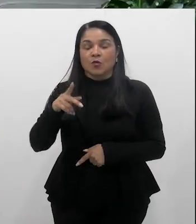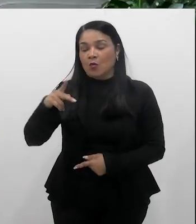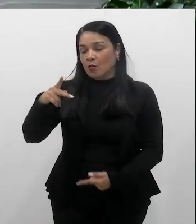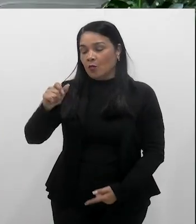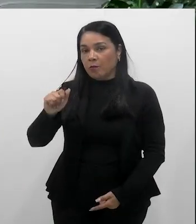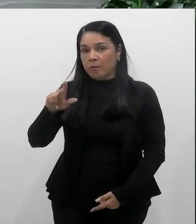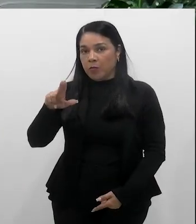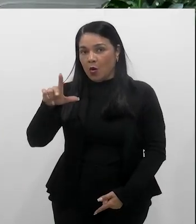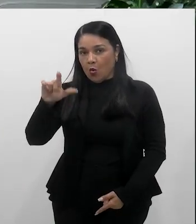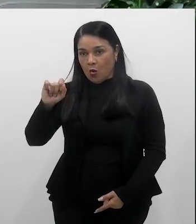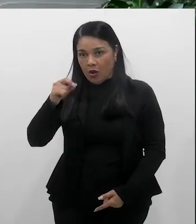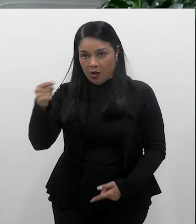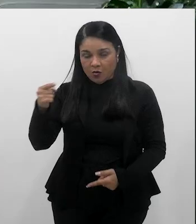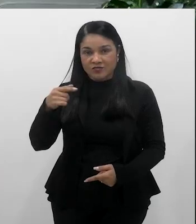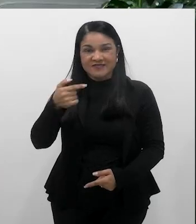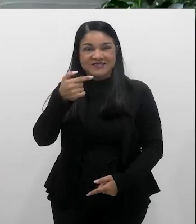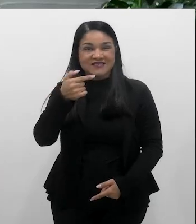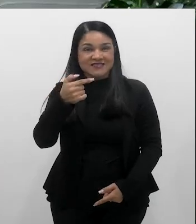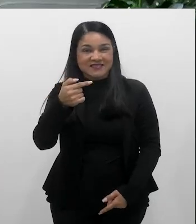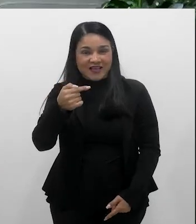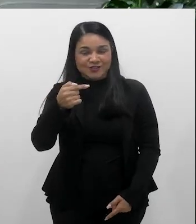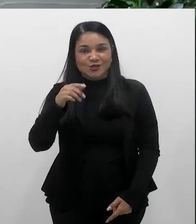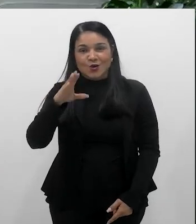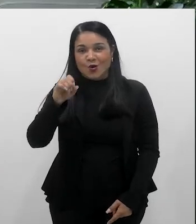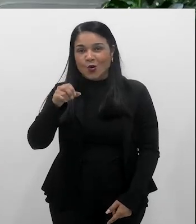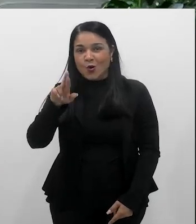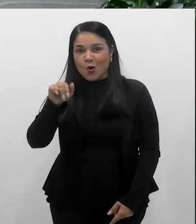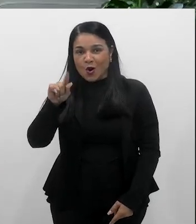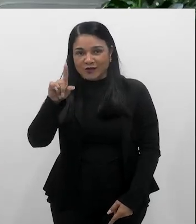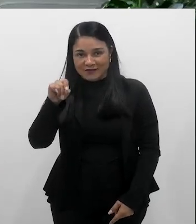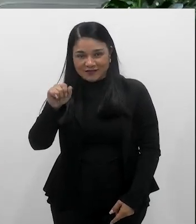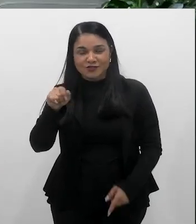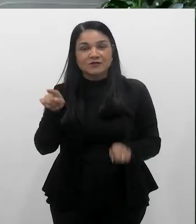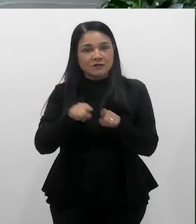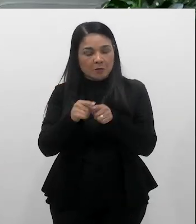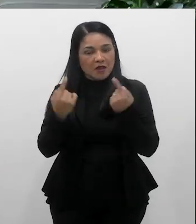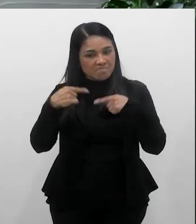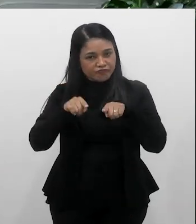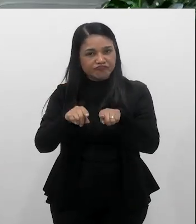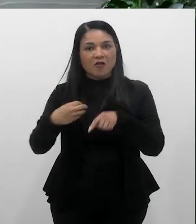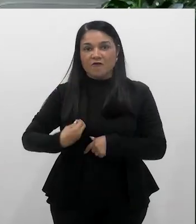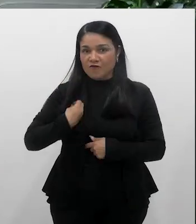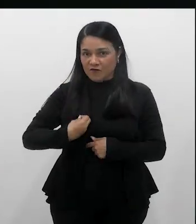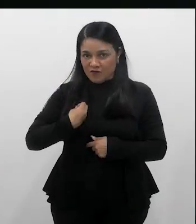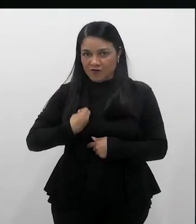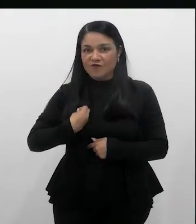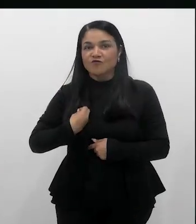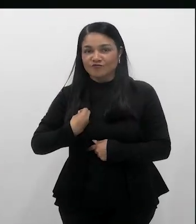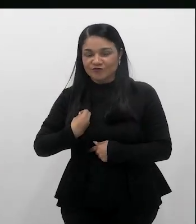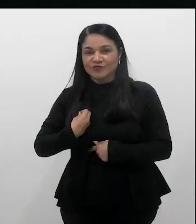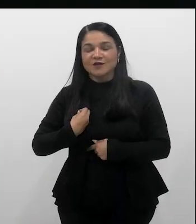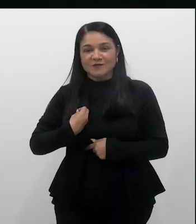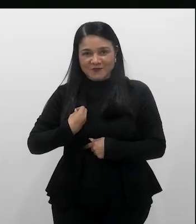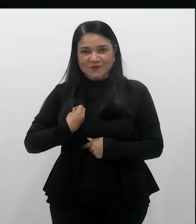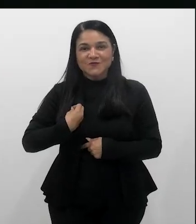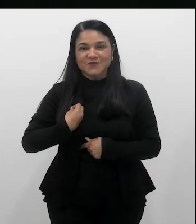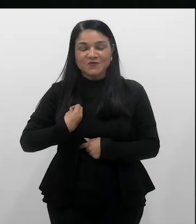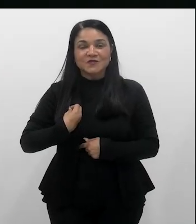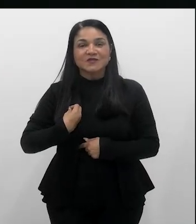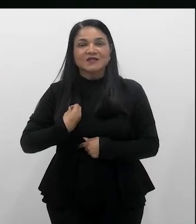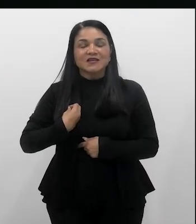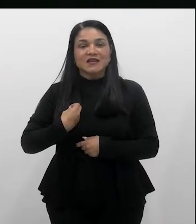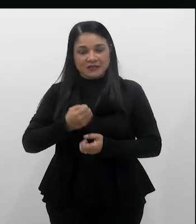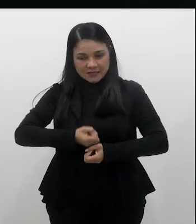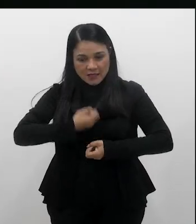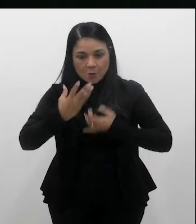Daí, inclusive, o Paulão Sete Cordas ainda está vivo. O Paulão Sete Cordas era um dos parceiros dele, que inaugurou uma casa nova do Rio de Janeiro. E ele